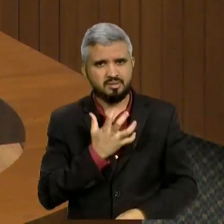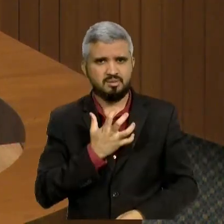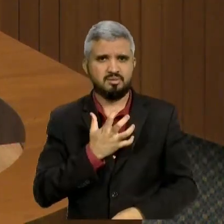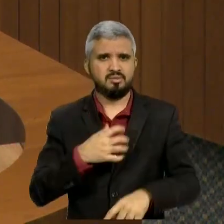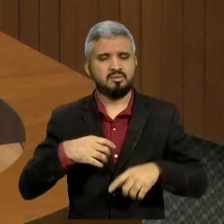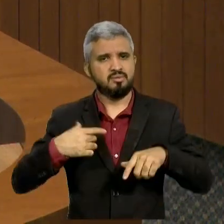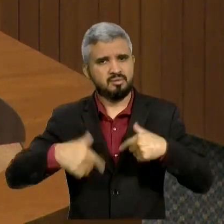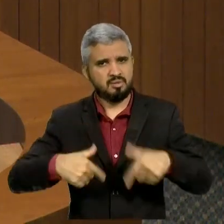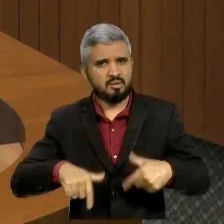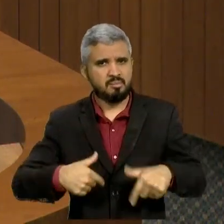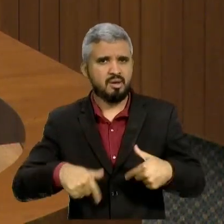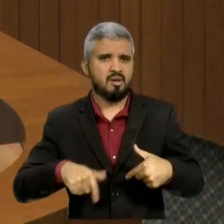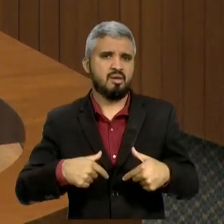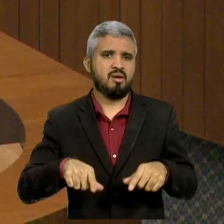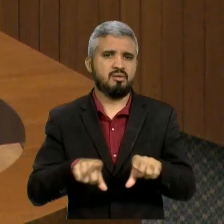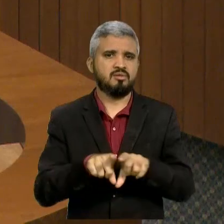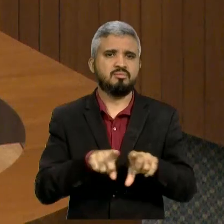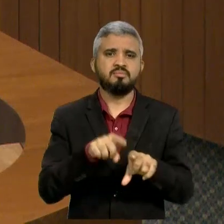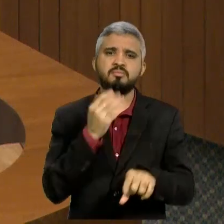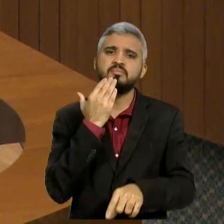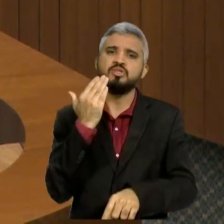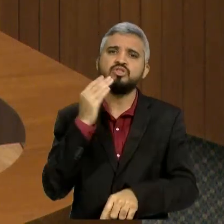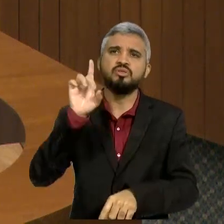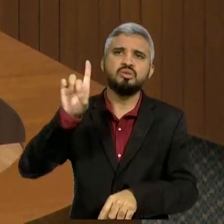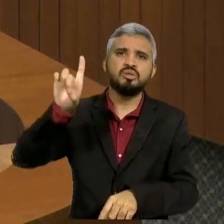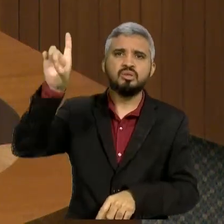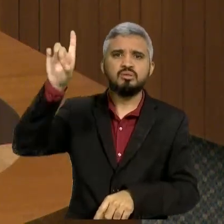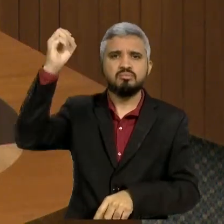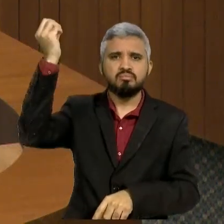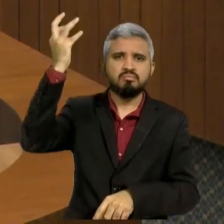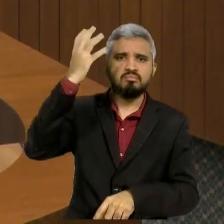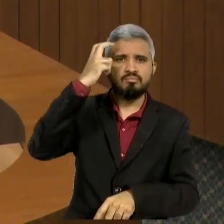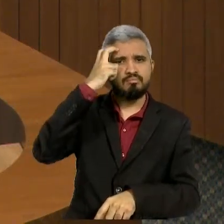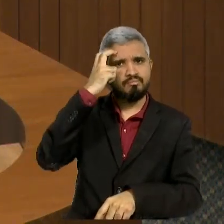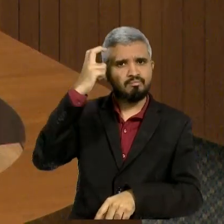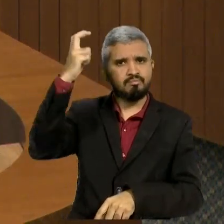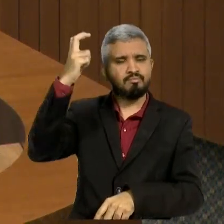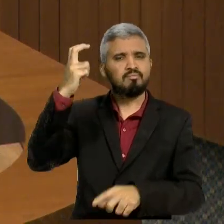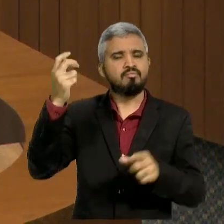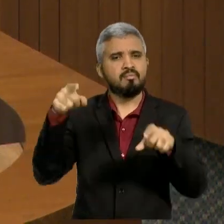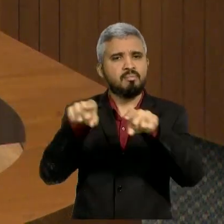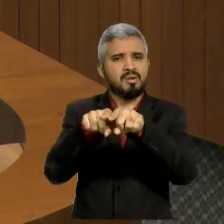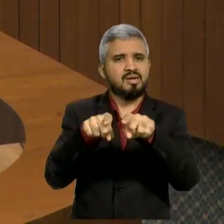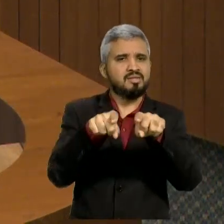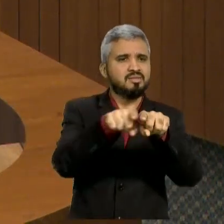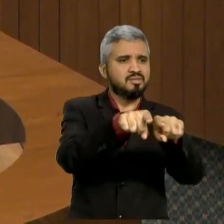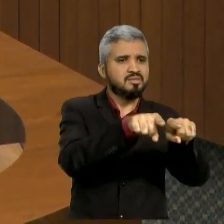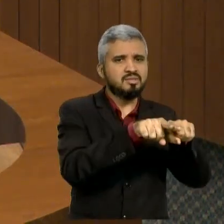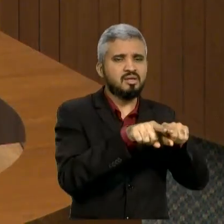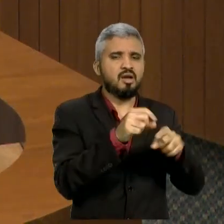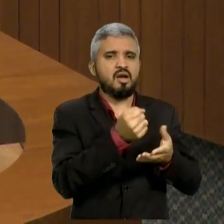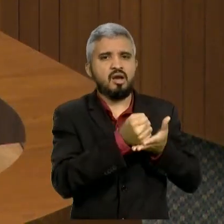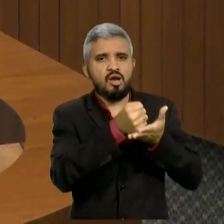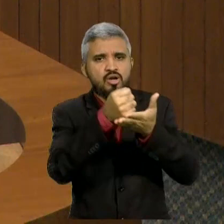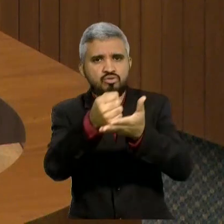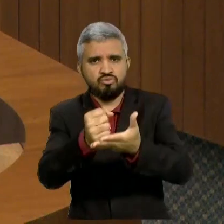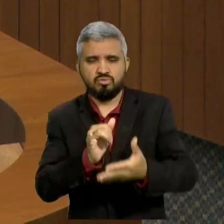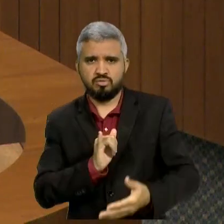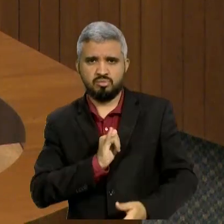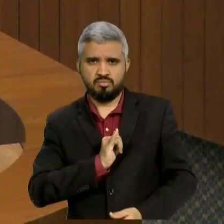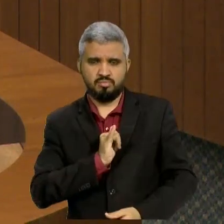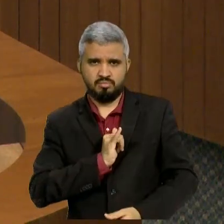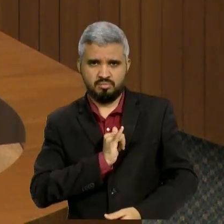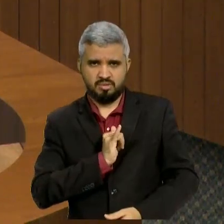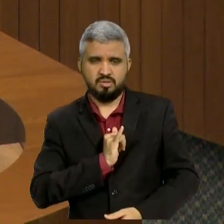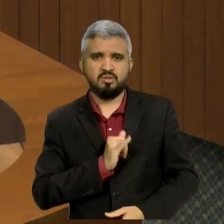pedindo sabedoria a Deus para que a gente com com parcerias possa ajudar a cidade de Imperatriz a resolver os graves problemas de